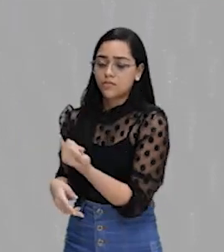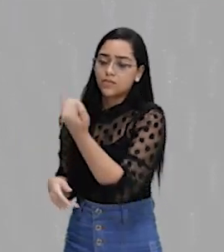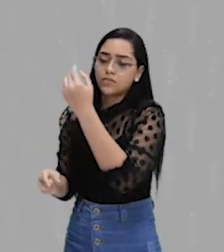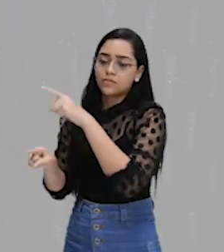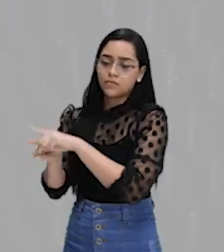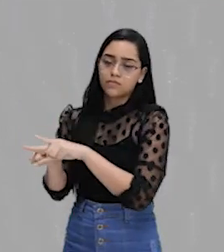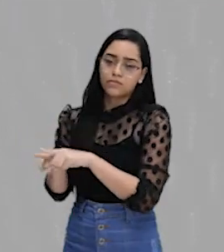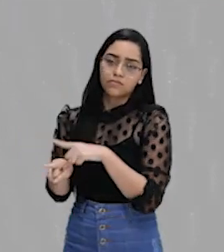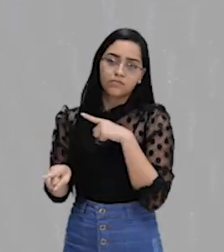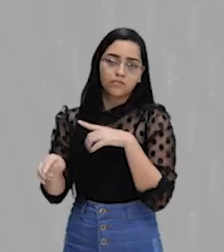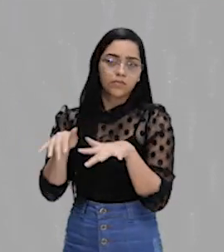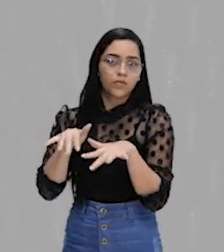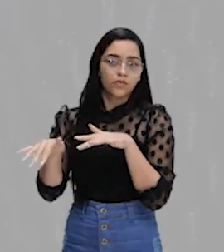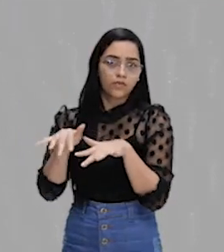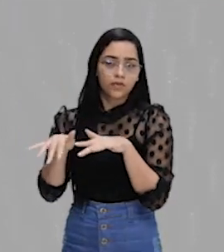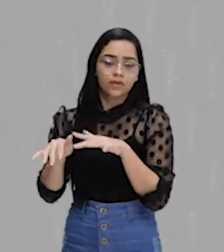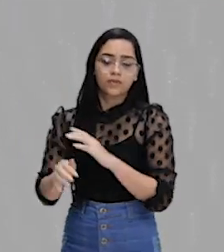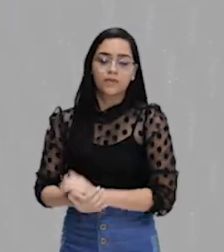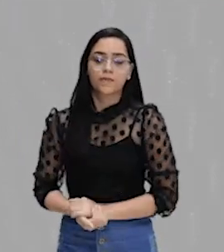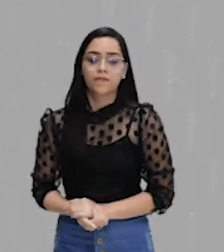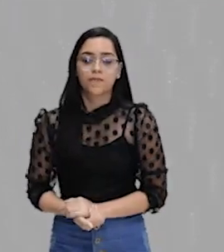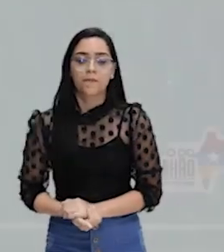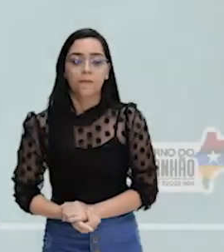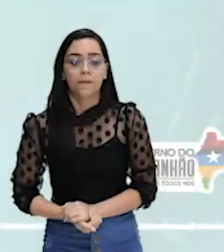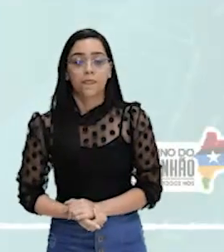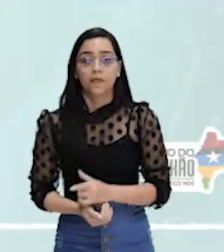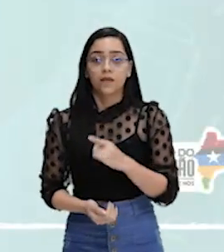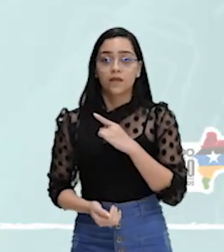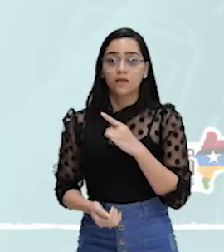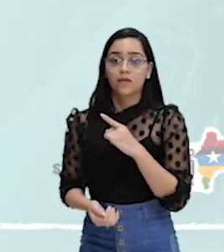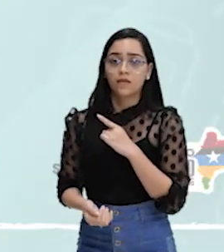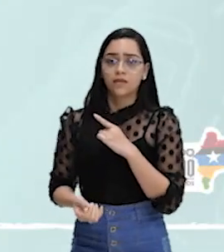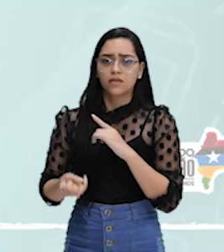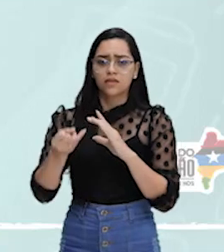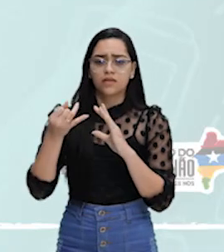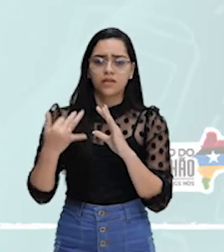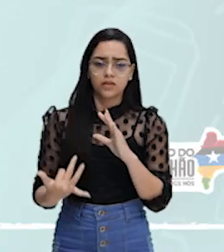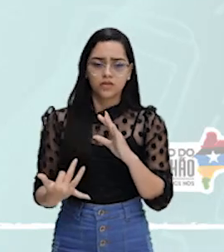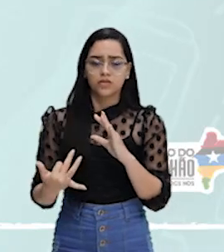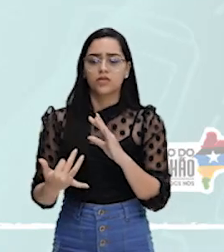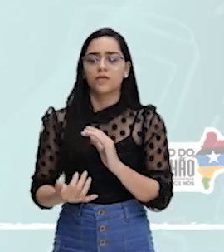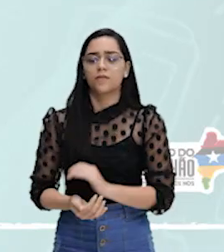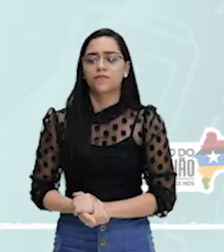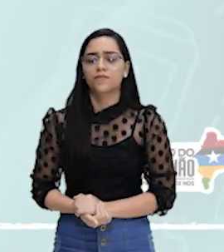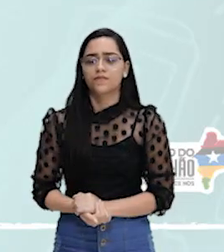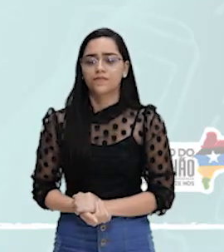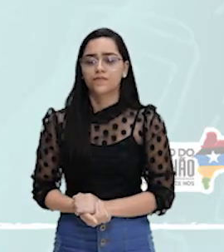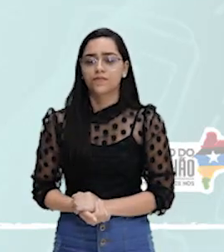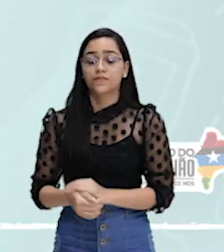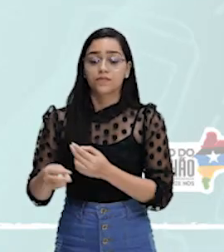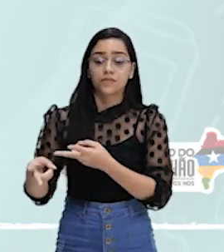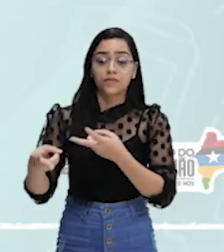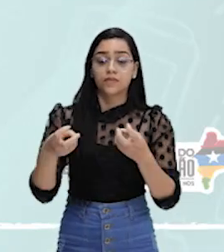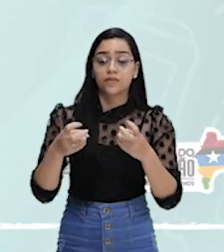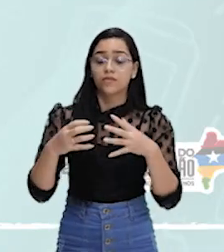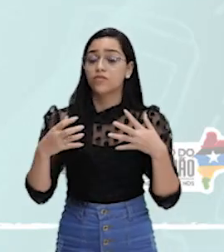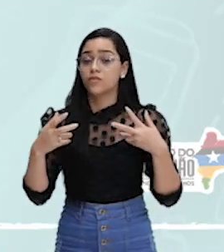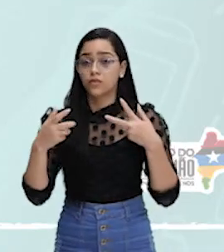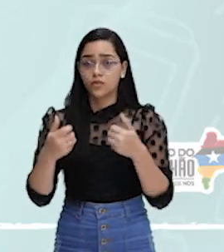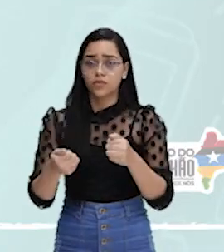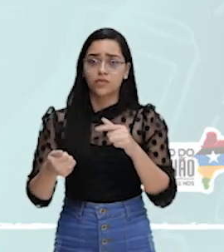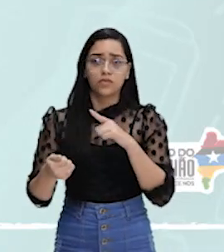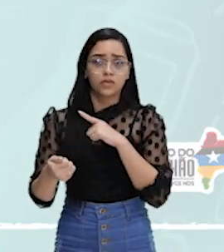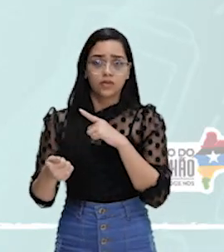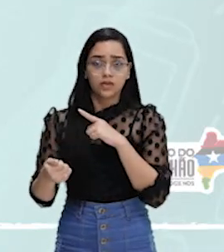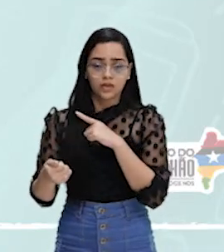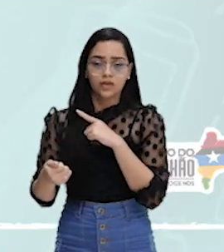também desse movimento renascentista. Falando das características do renascimento cultural, observe que, acima de tudo, o